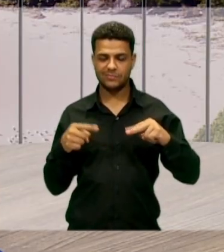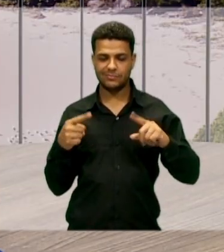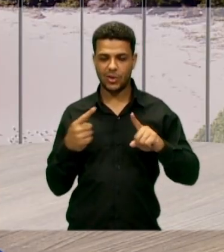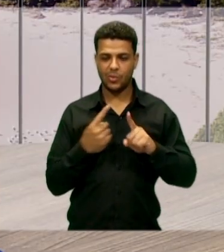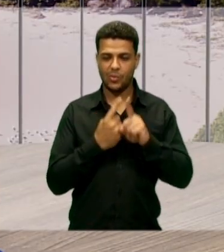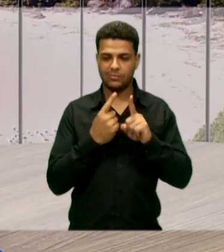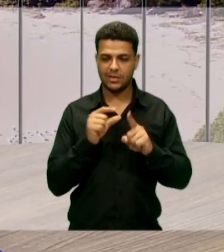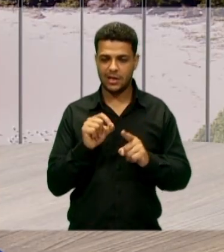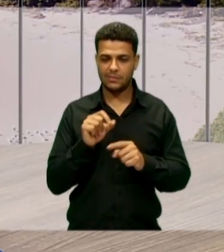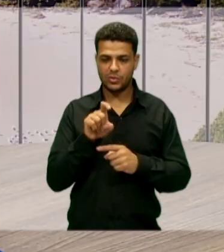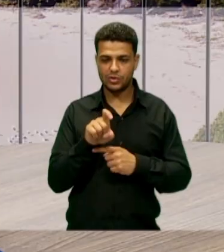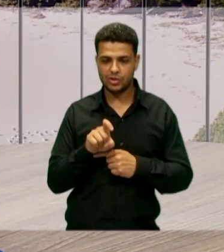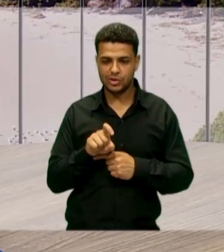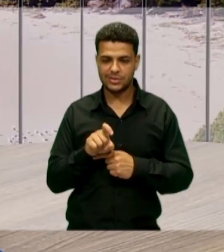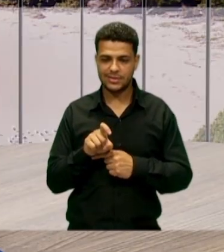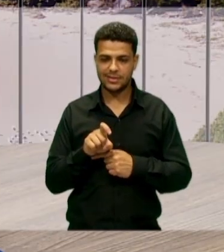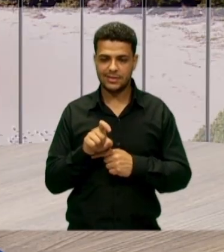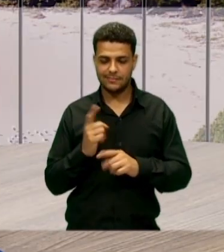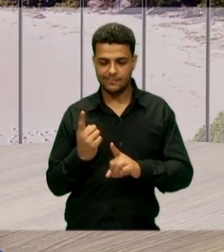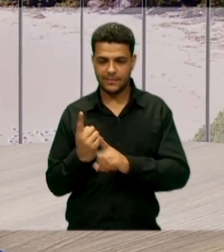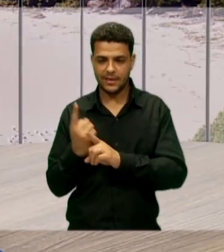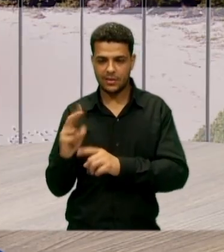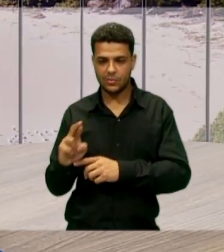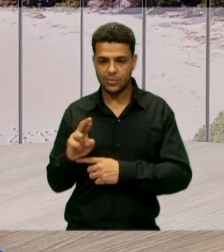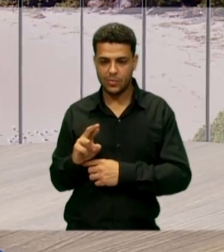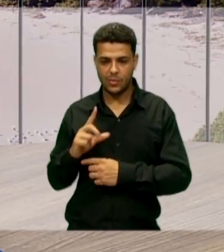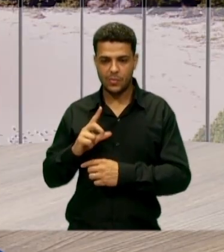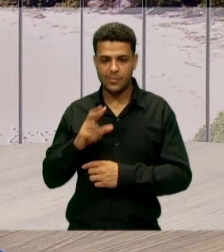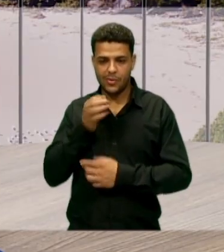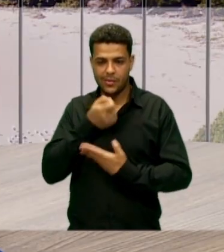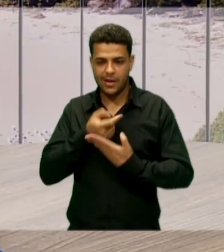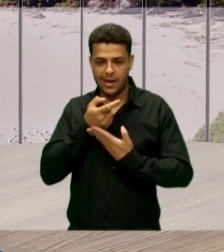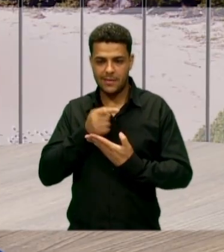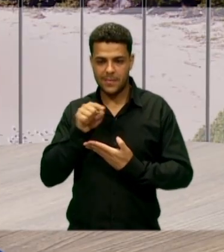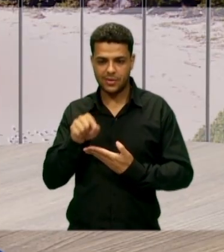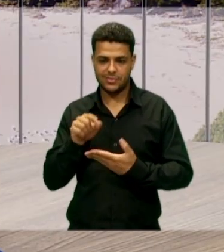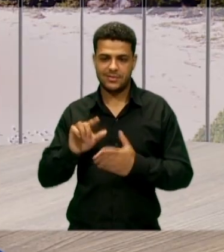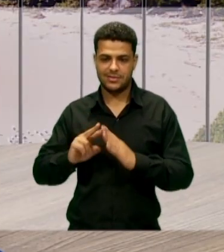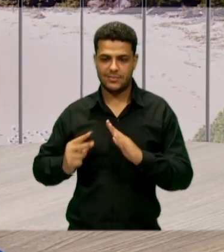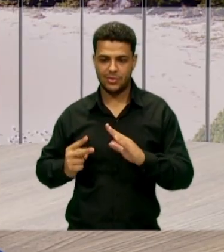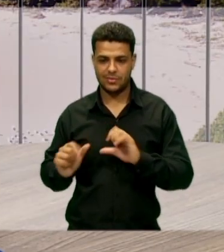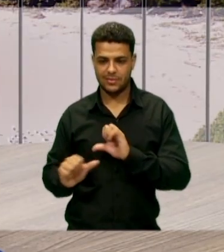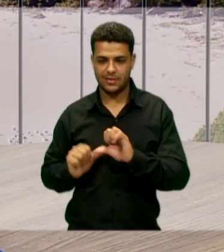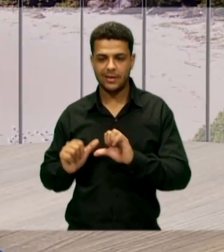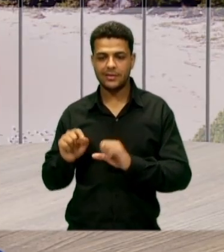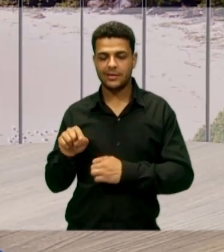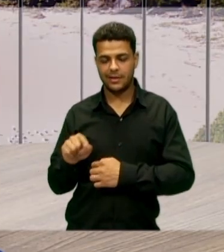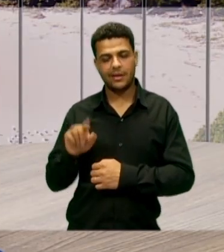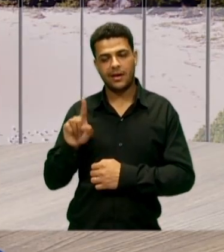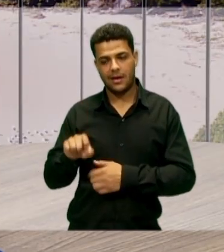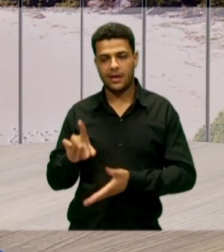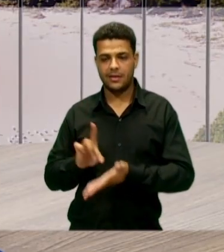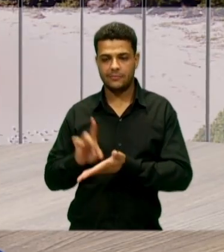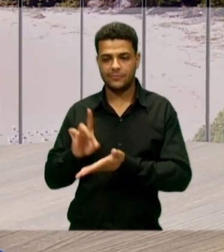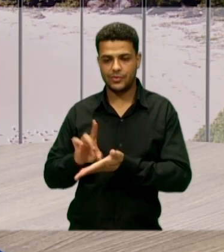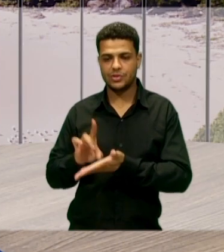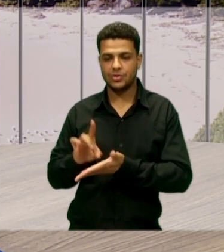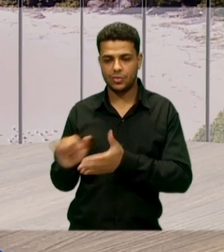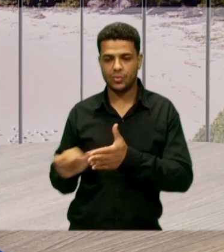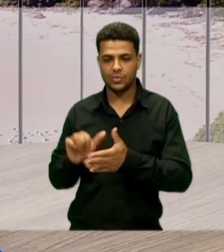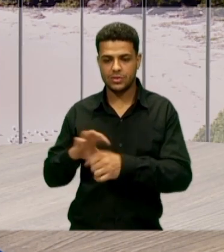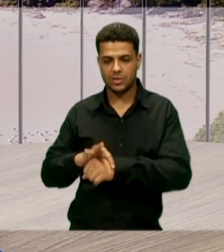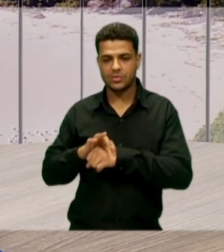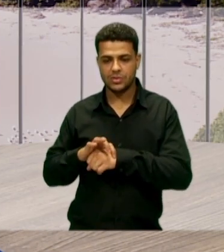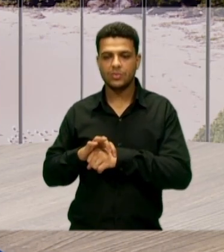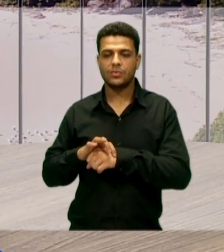determinada X e descobrimos uma droga para essa determinada mutação. E ela realmente apresentou dados de biossegurança,